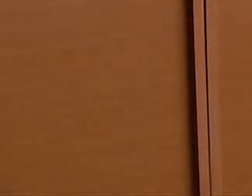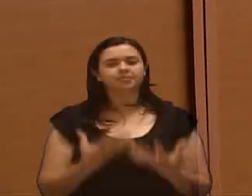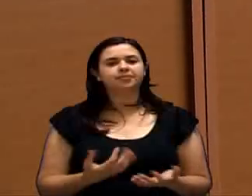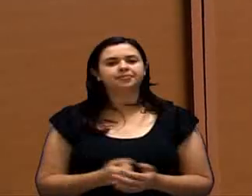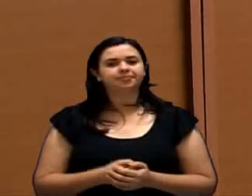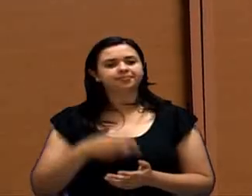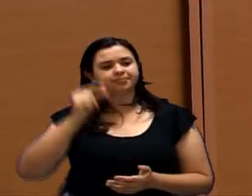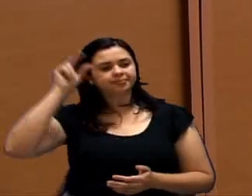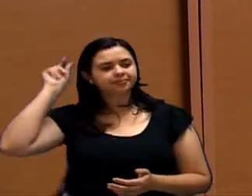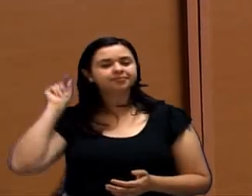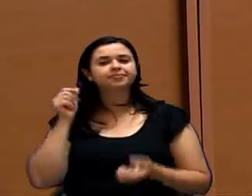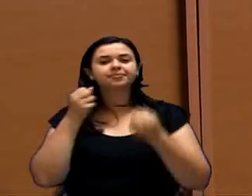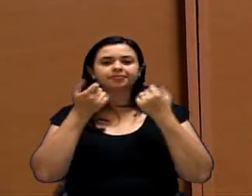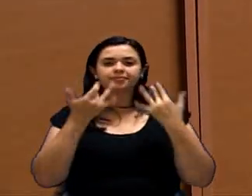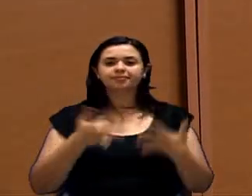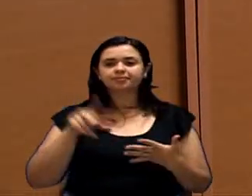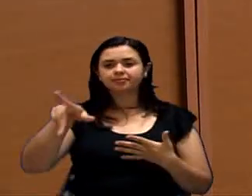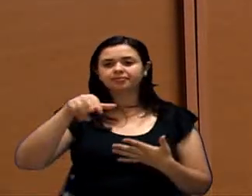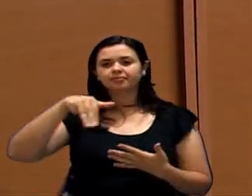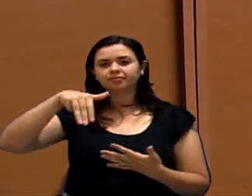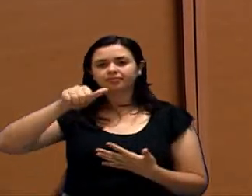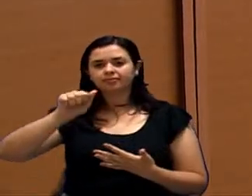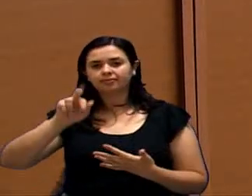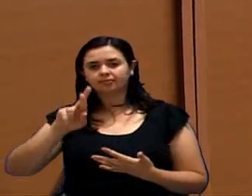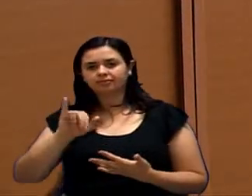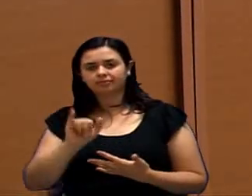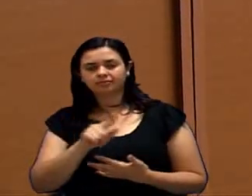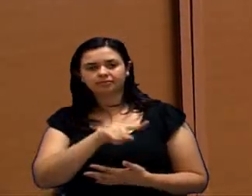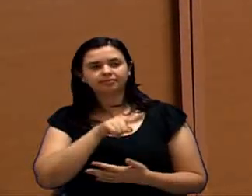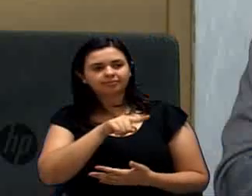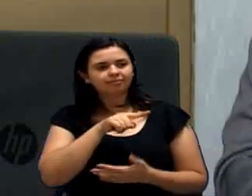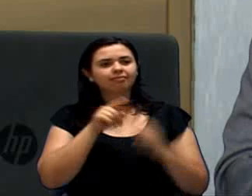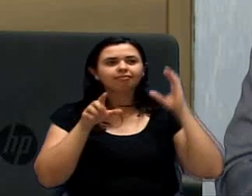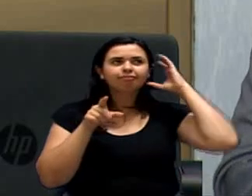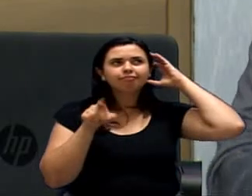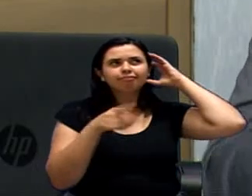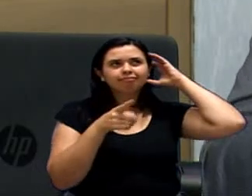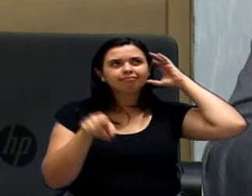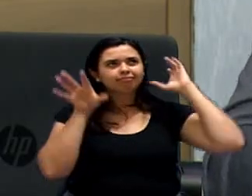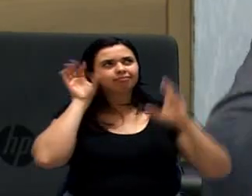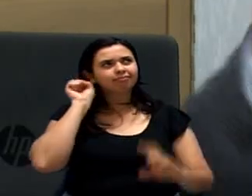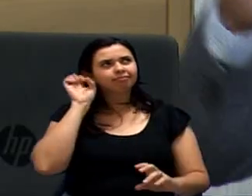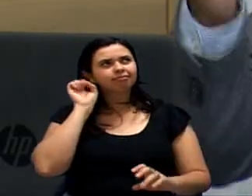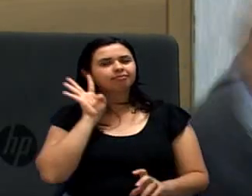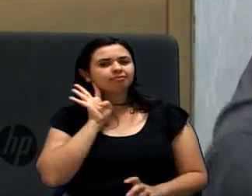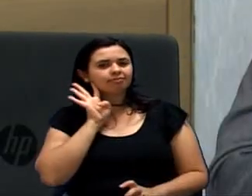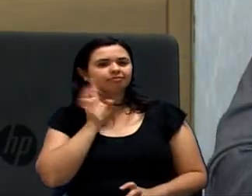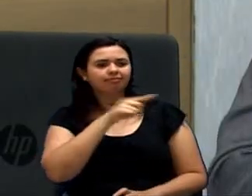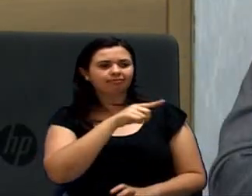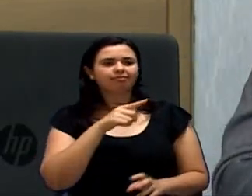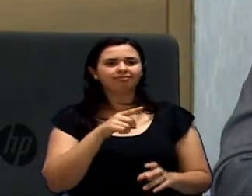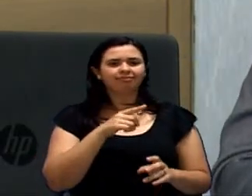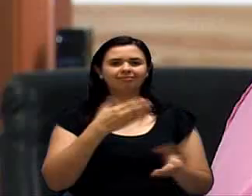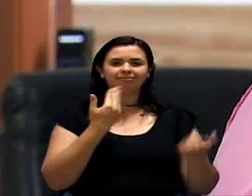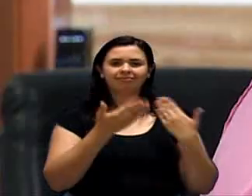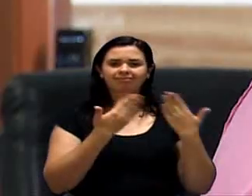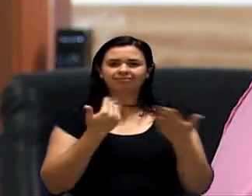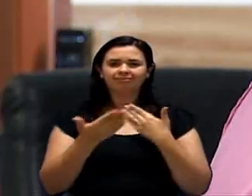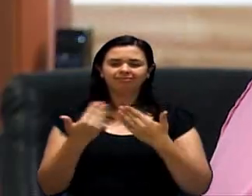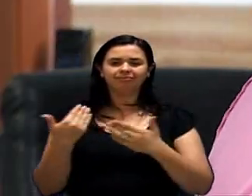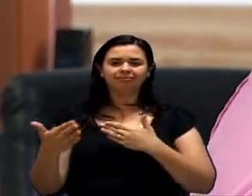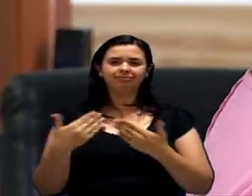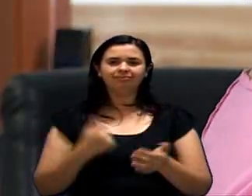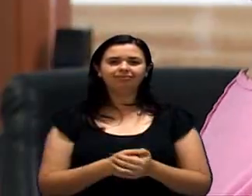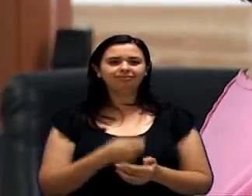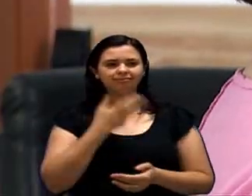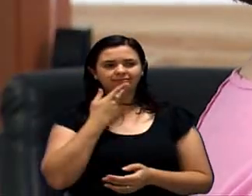eu comentei com a Mari aqui, vereador Fábio e vereador Silvano, ouvindo a Rádio Cruzeiro FM no programa, a tardezinha, né, para a noite, né? Ela